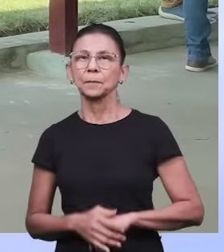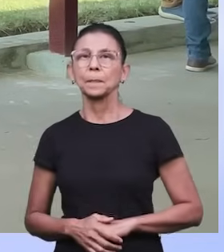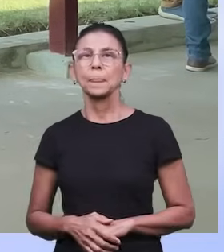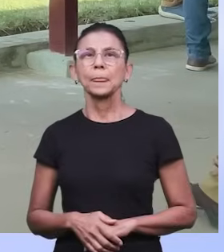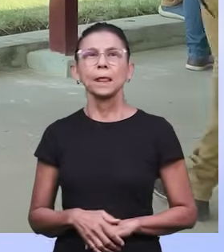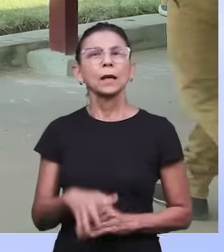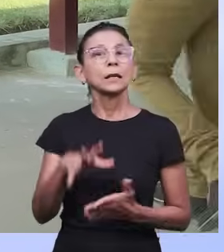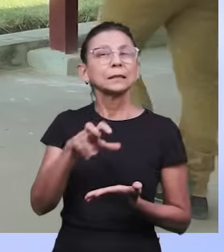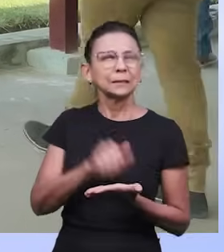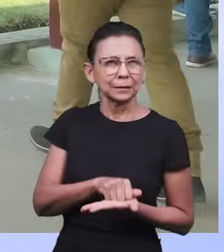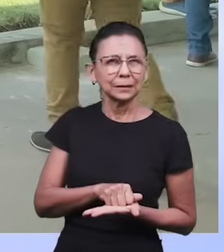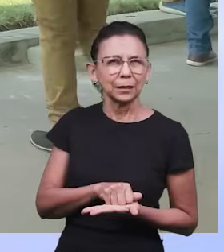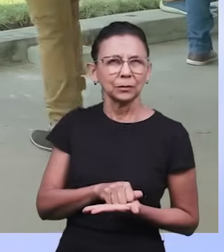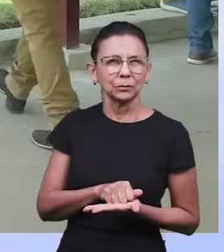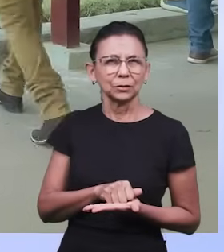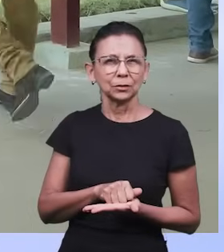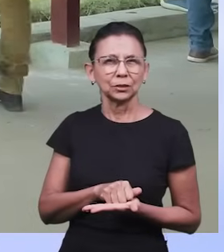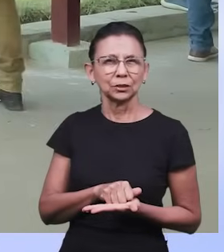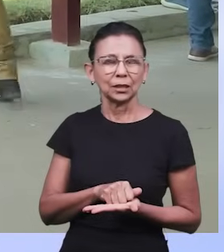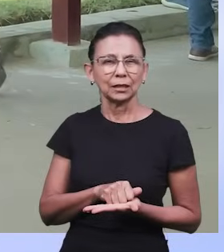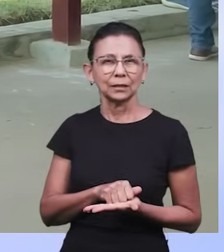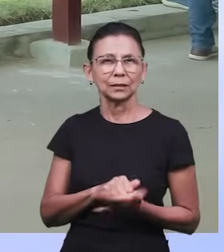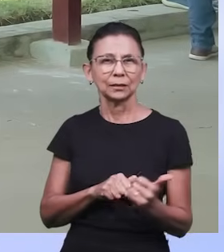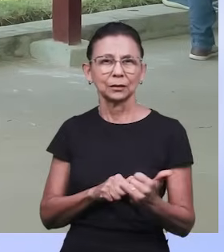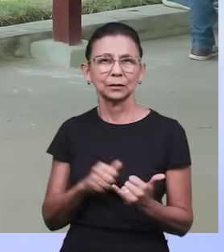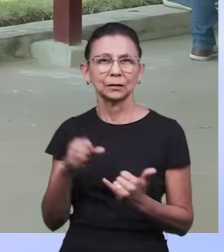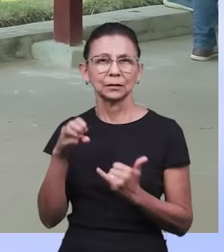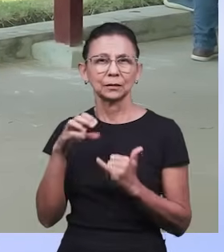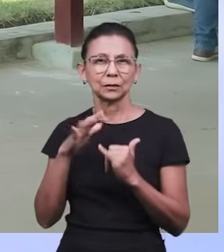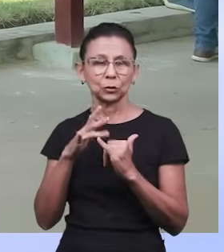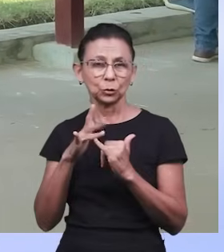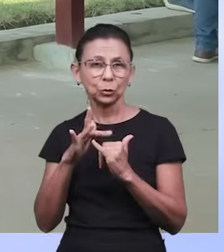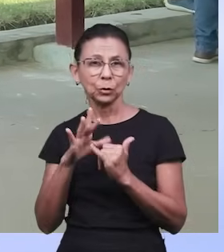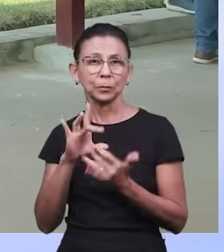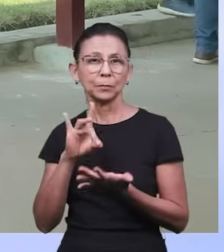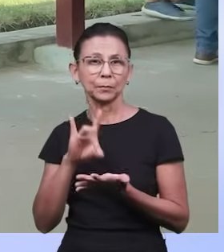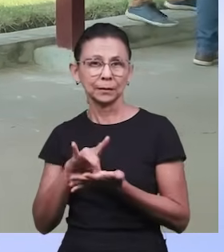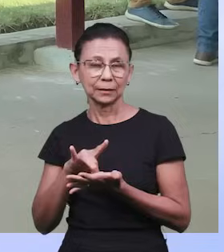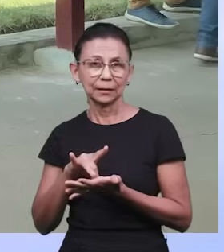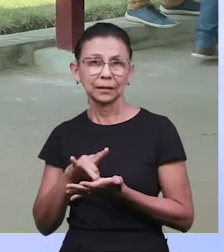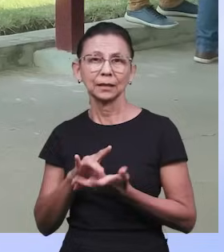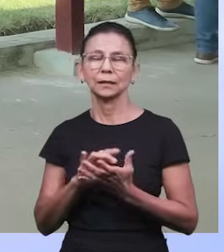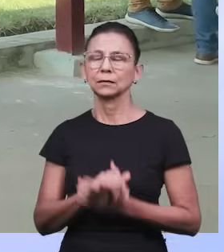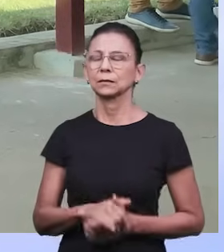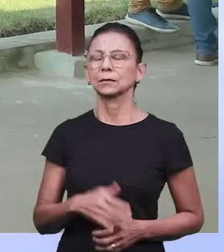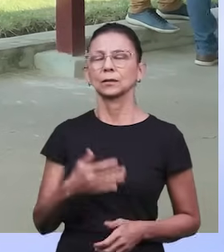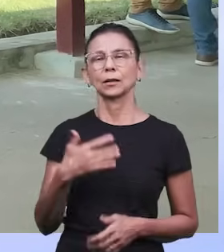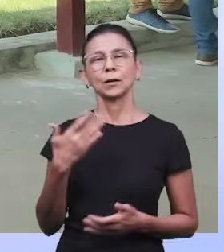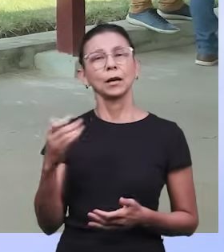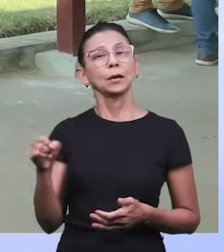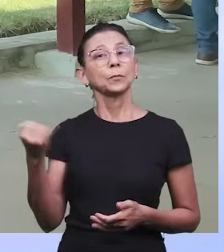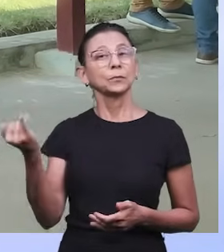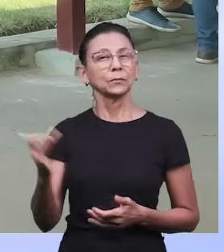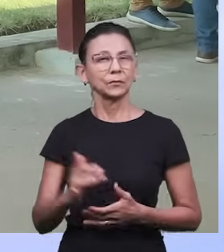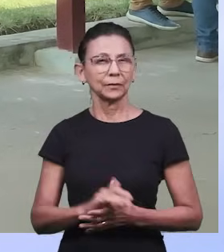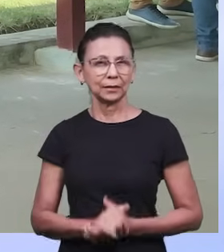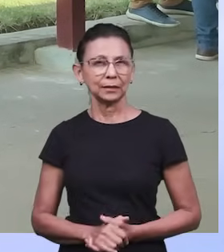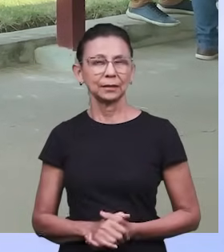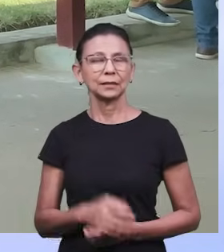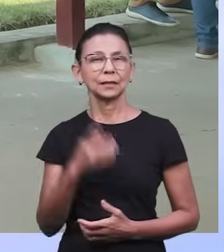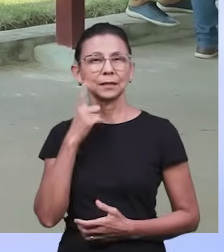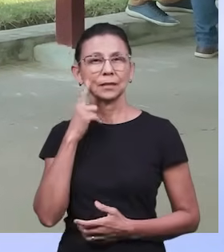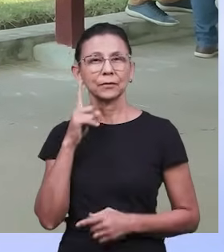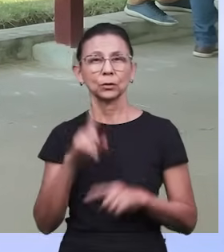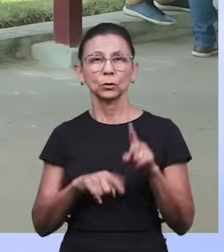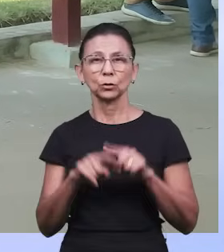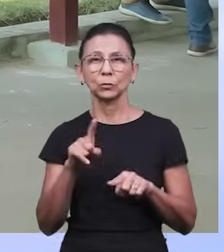ó, se bem aqui embaixo, estiver ali com a tequinha preta, basta você clicar que você já vai estar inscrito e receber todo o material que a Igreja